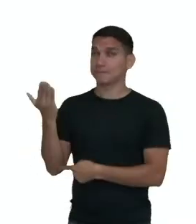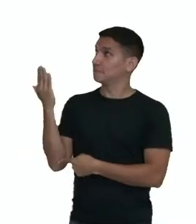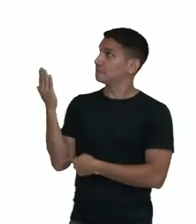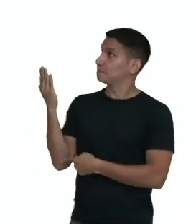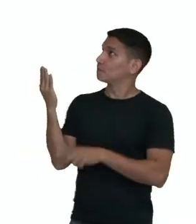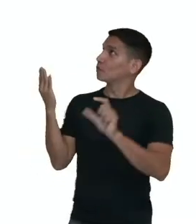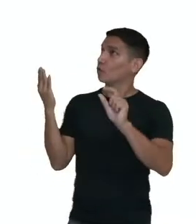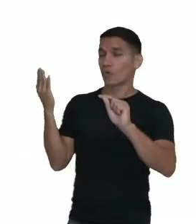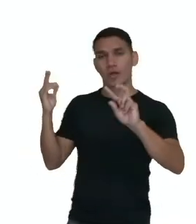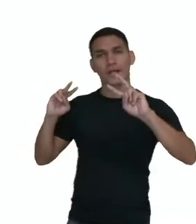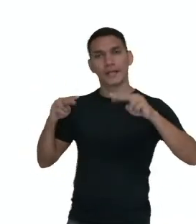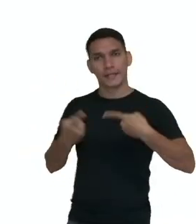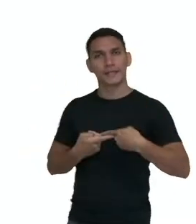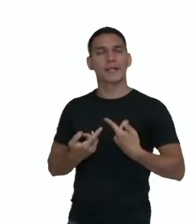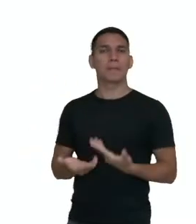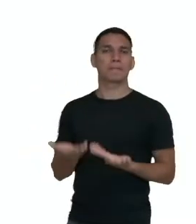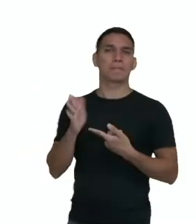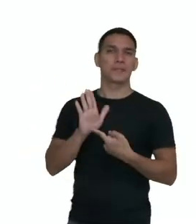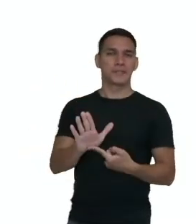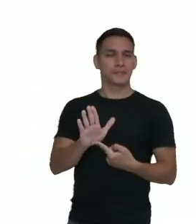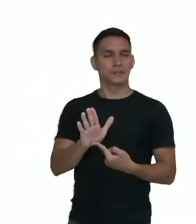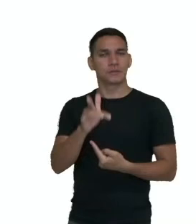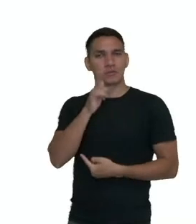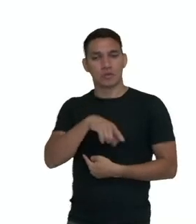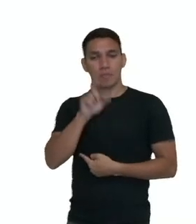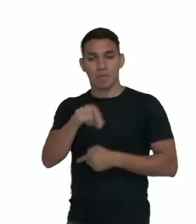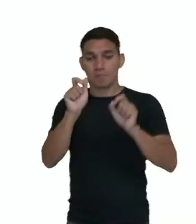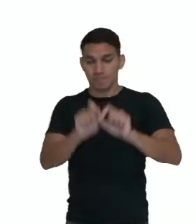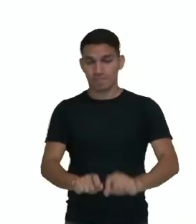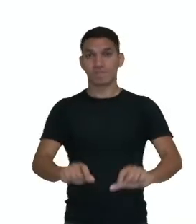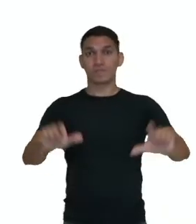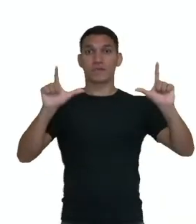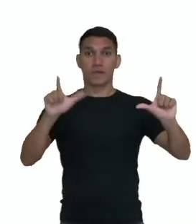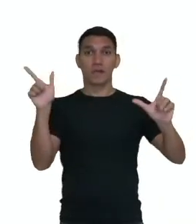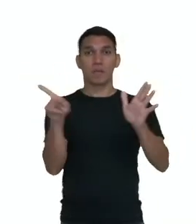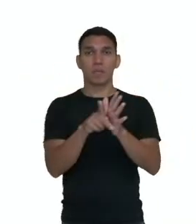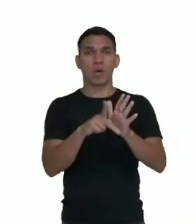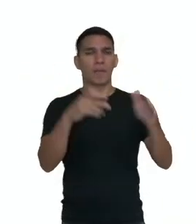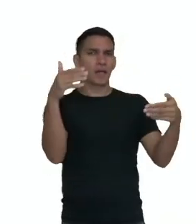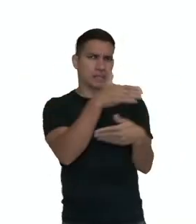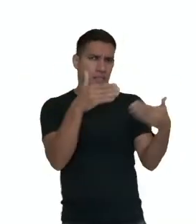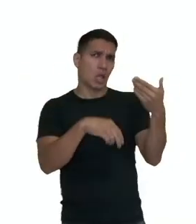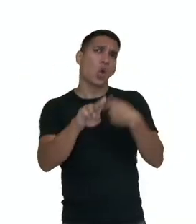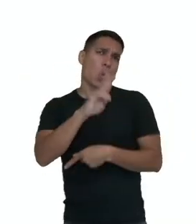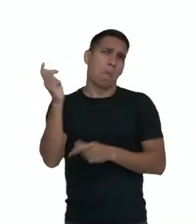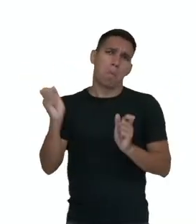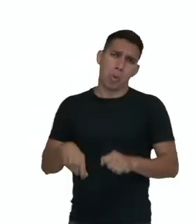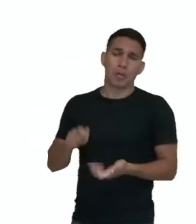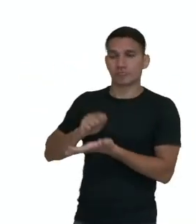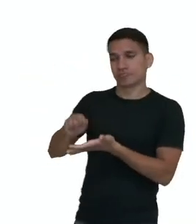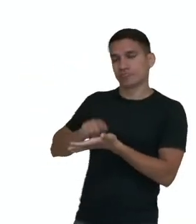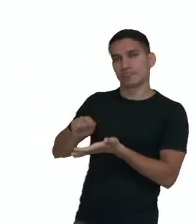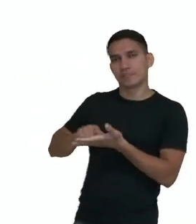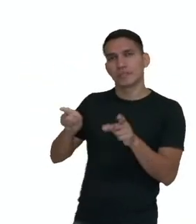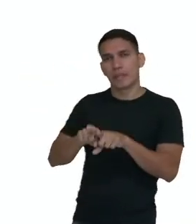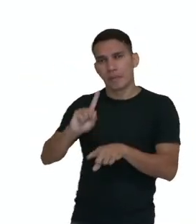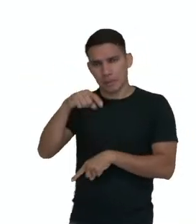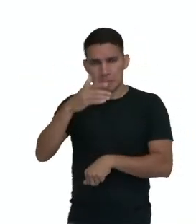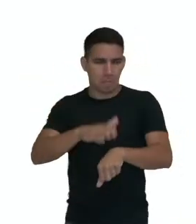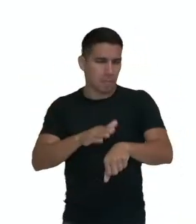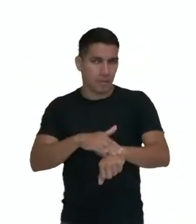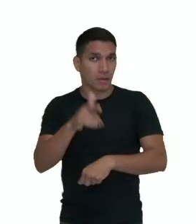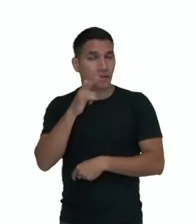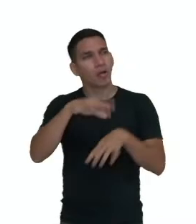link, né, que está à sua disposição no nosso material de slide, ou você pode anotar também, né? Você que está